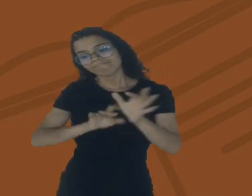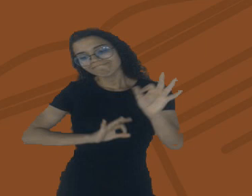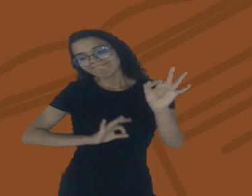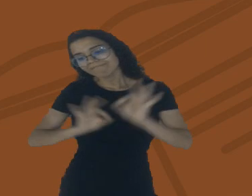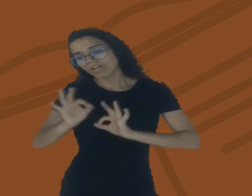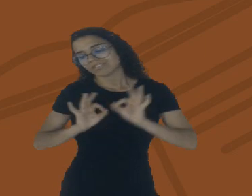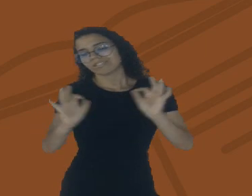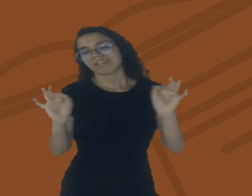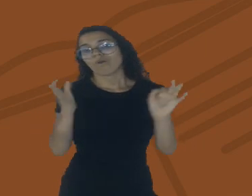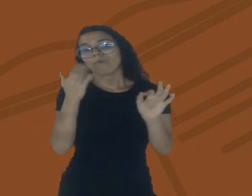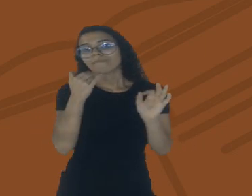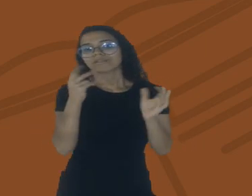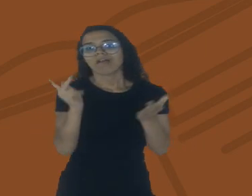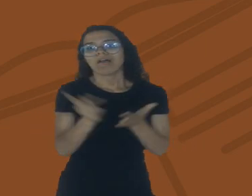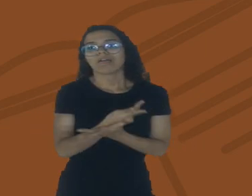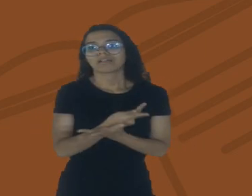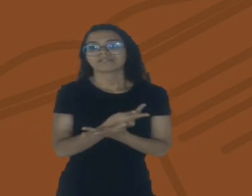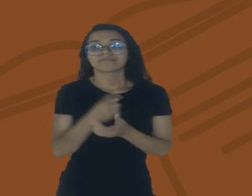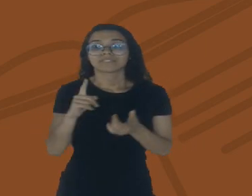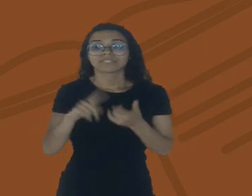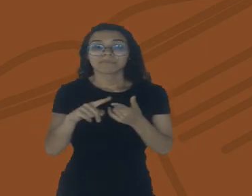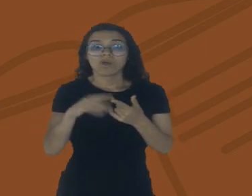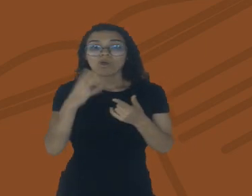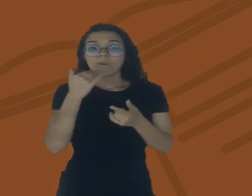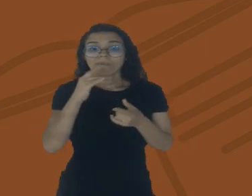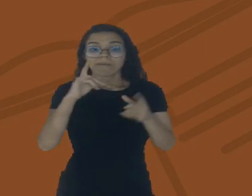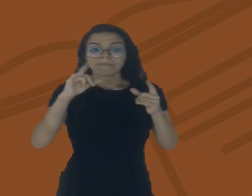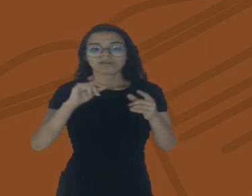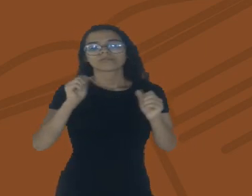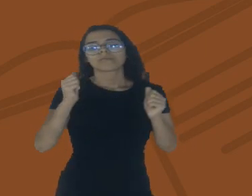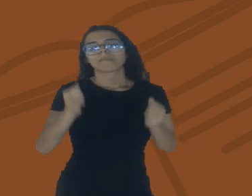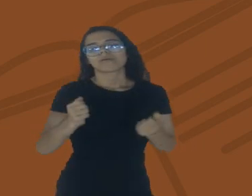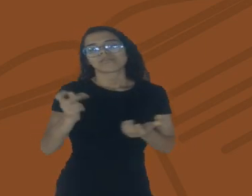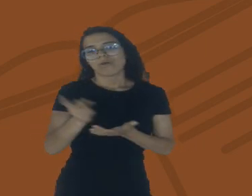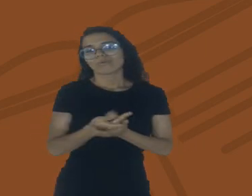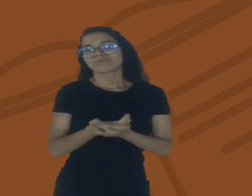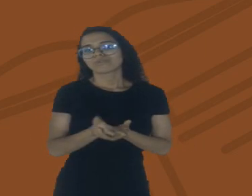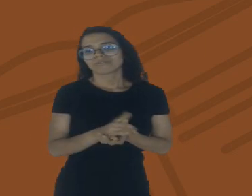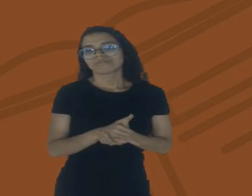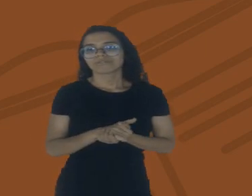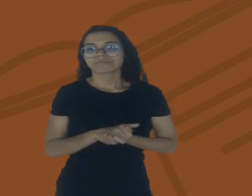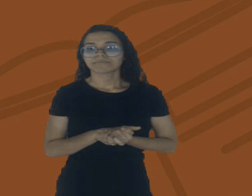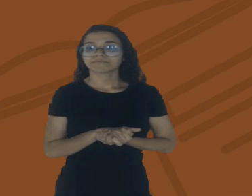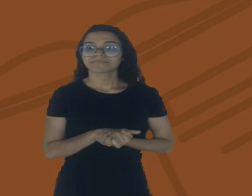à nossa alimentação. Então, a falta de apetite também ela acontece. Não é isso?